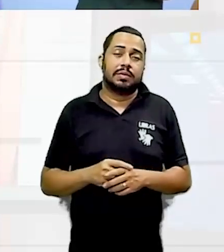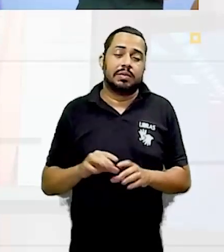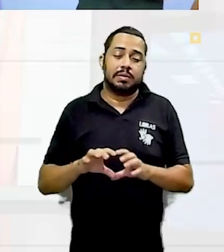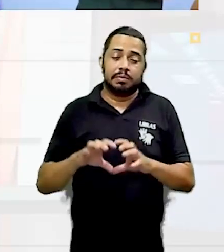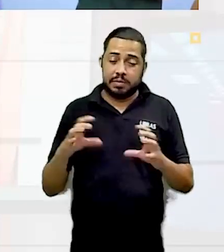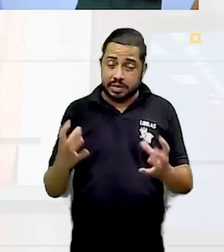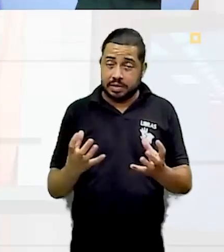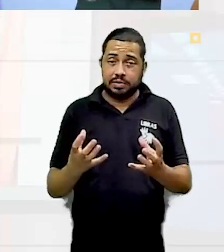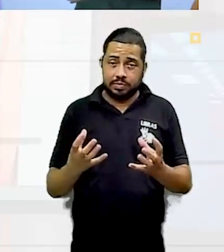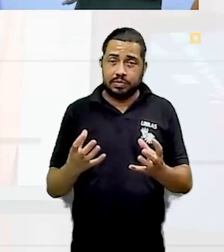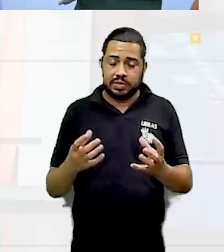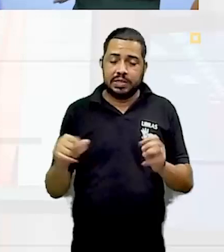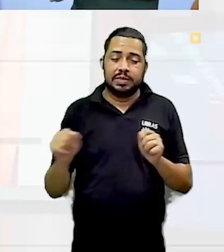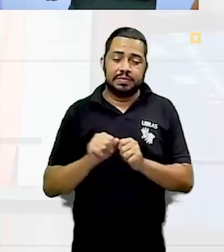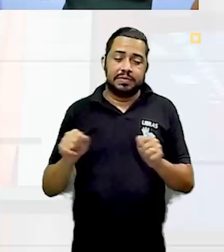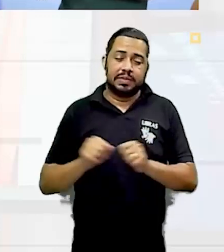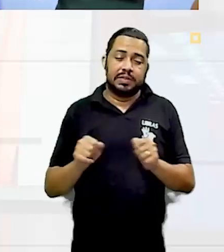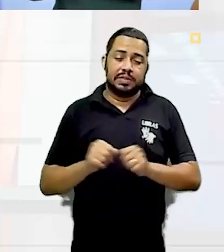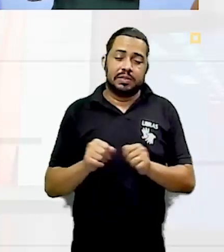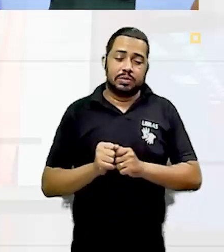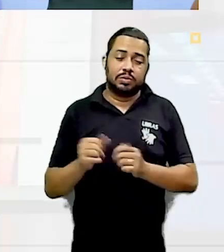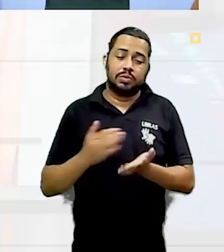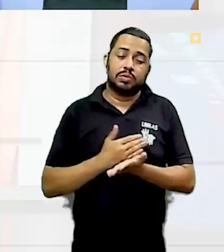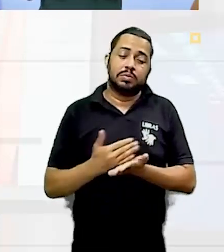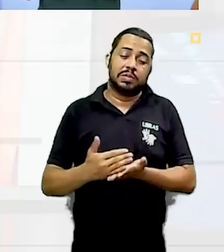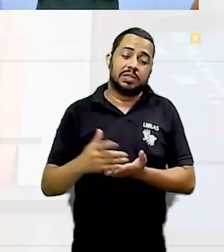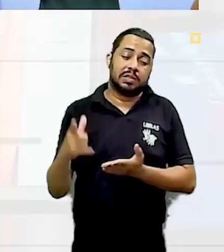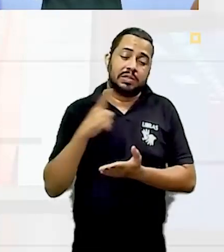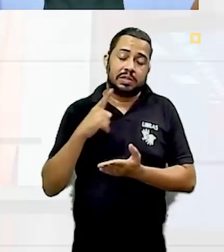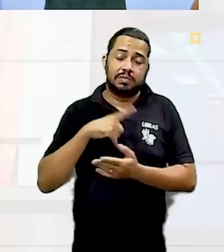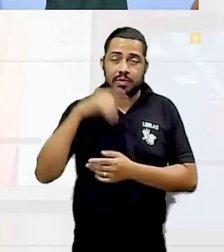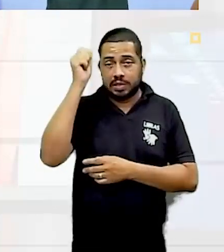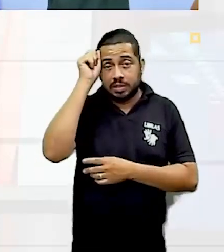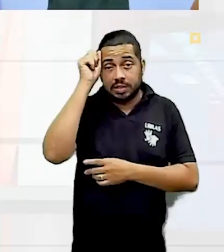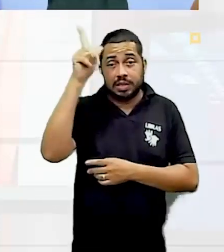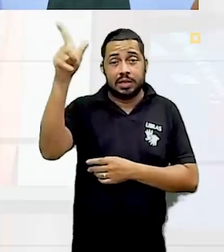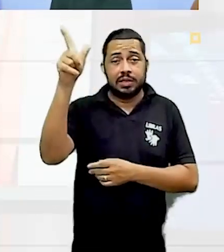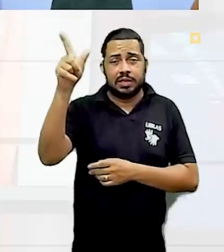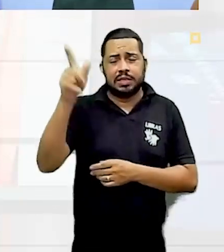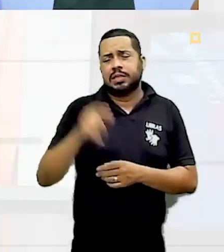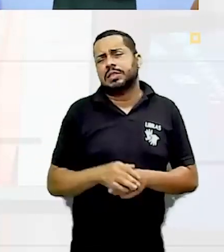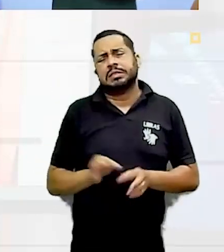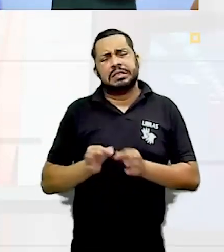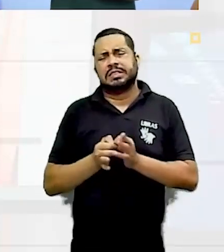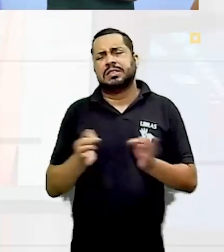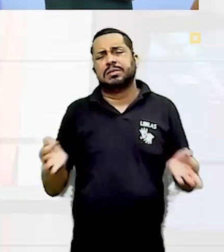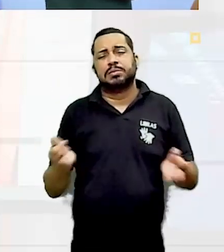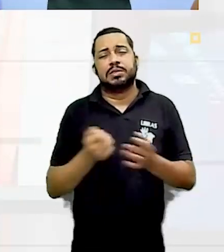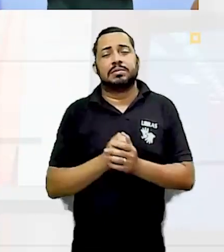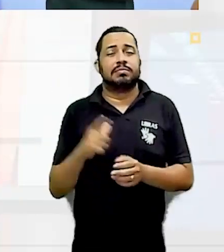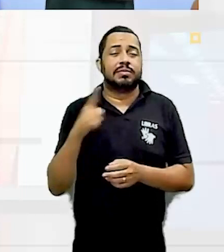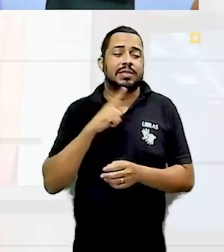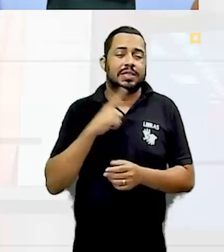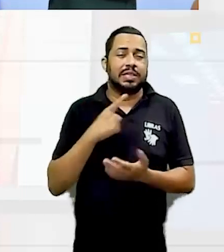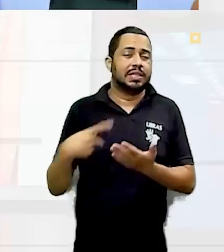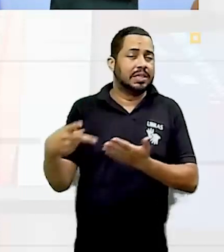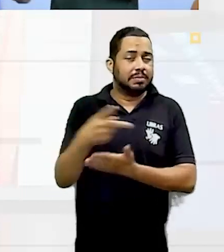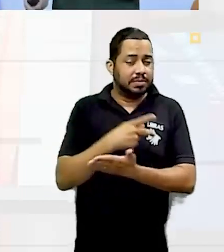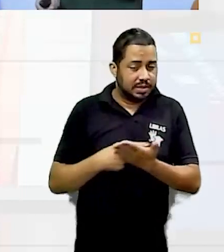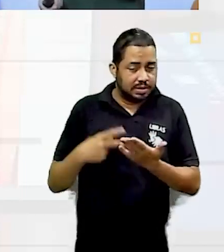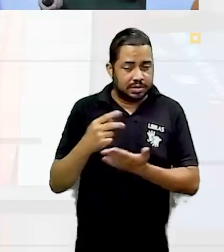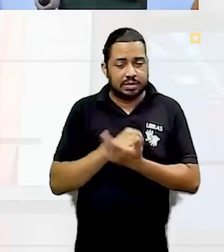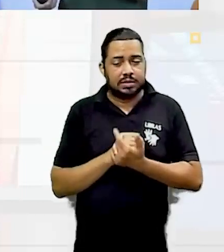que Emily fez no começo, ele tinha uma ideia muito simples. Ter essas imagens